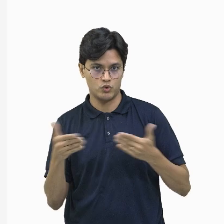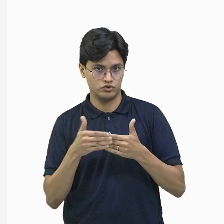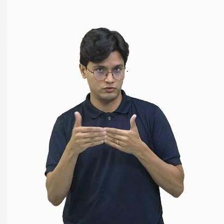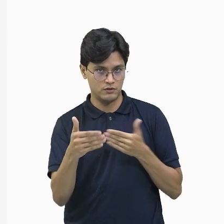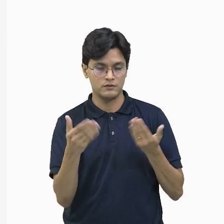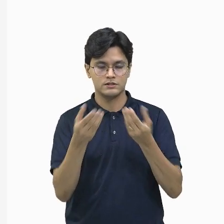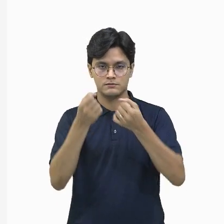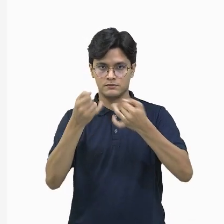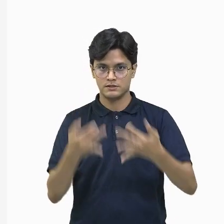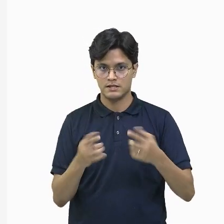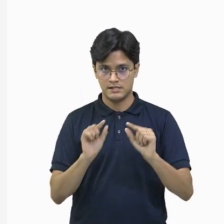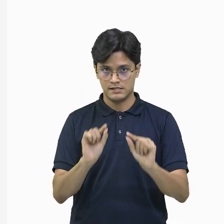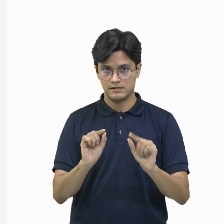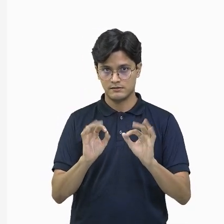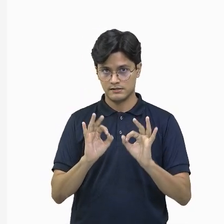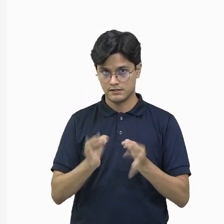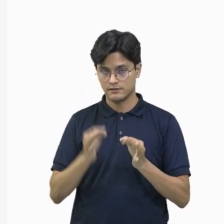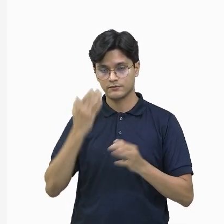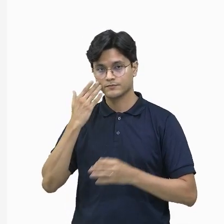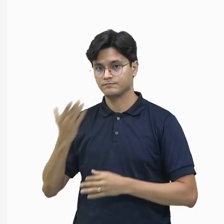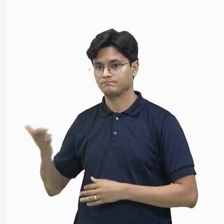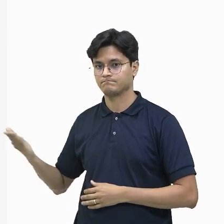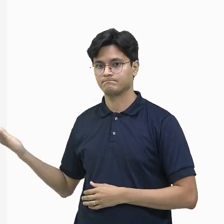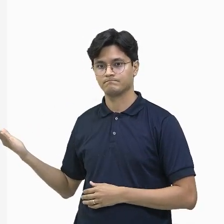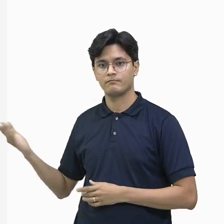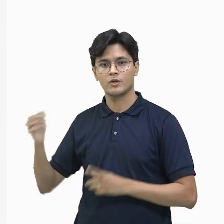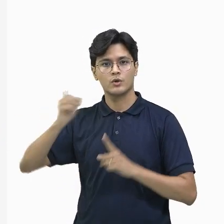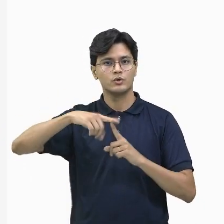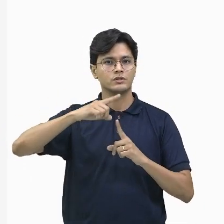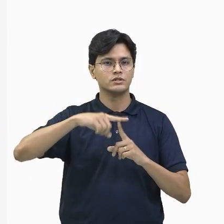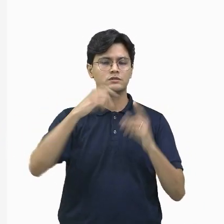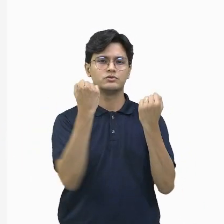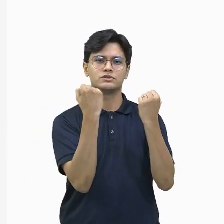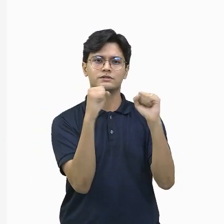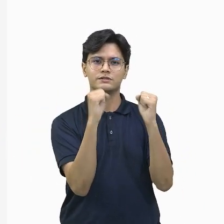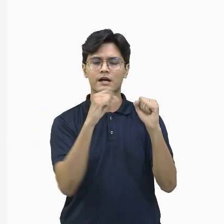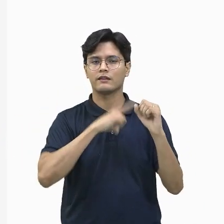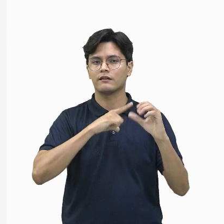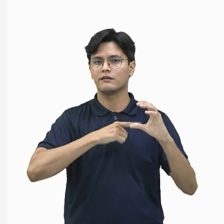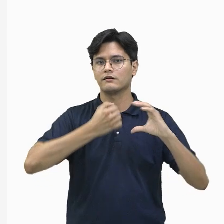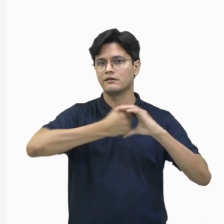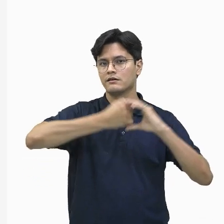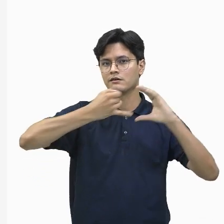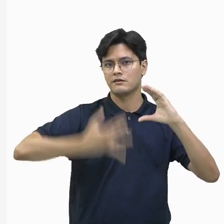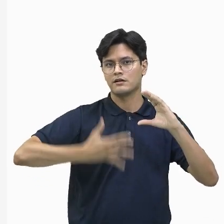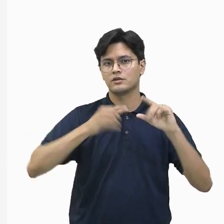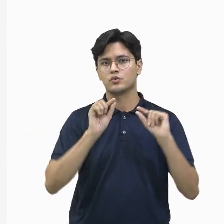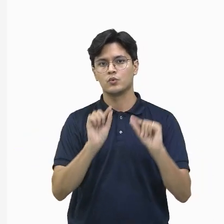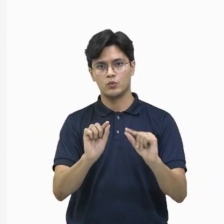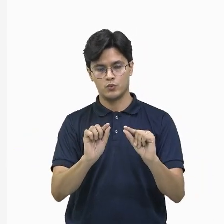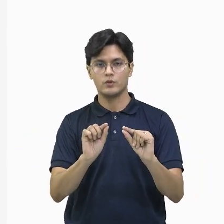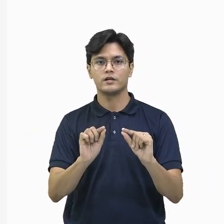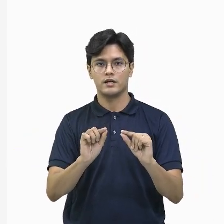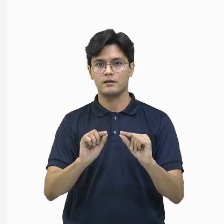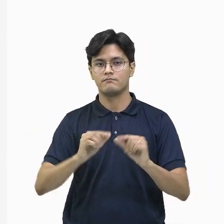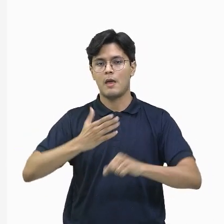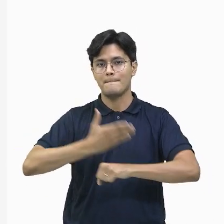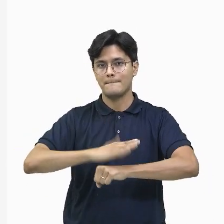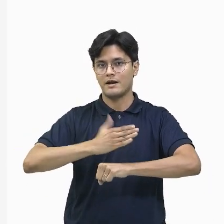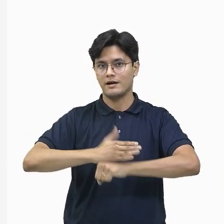de condicionamento físico. Então esse tipo de ginástica se caracterizam pela exercitação